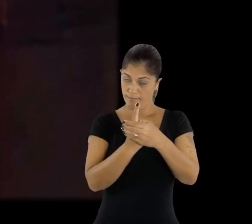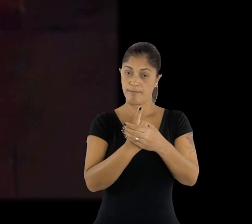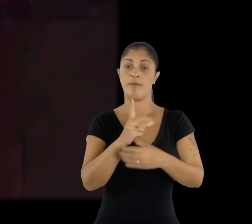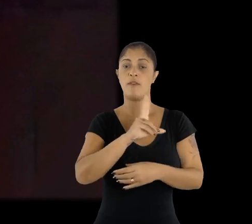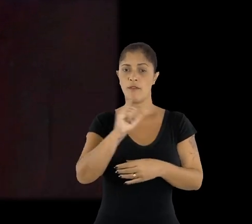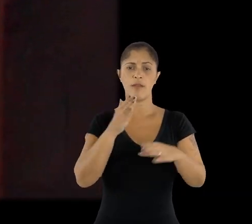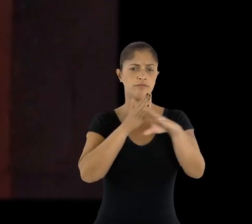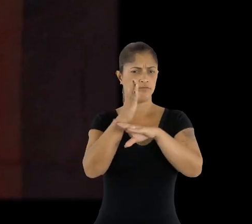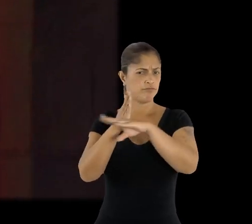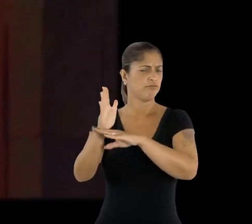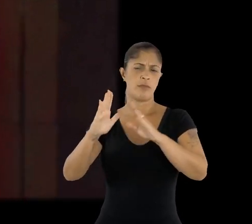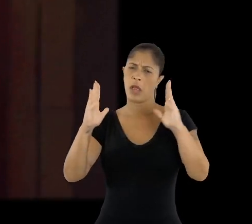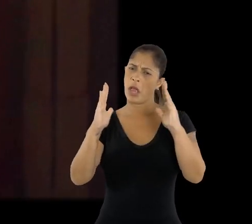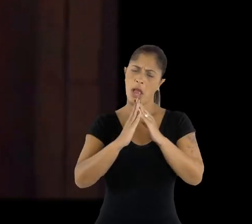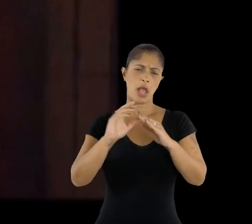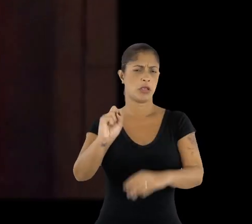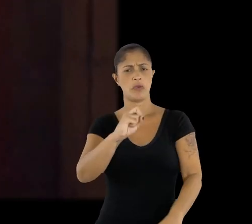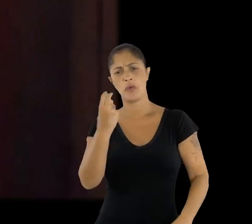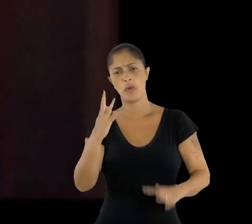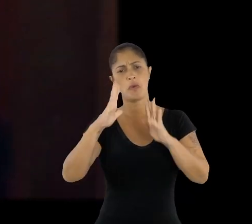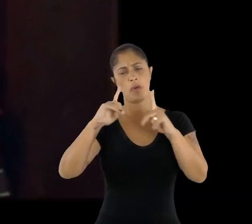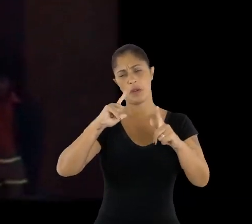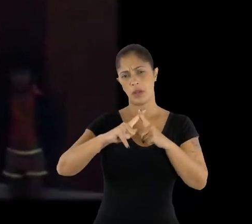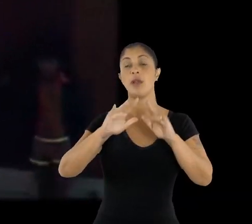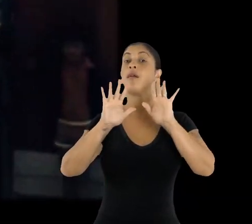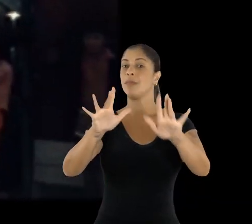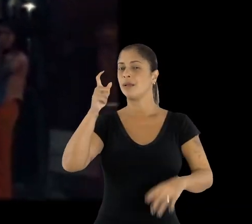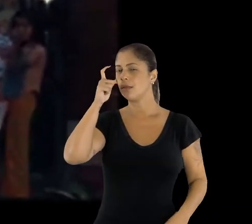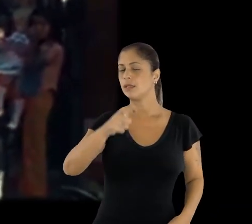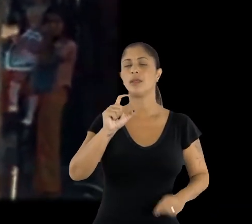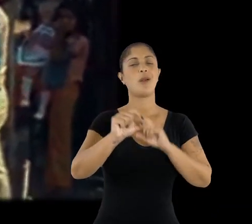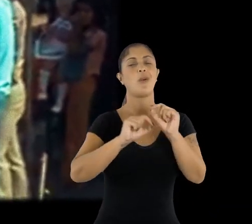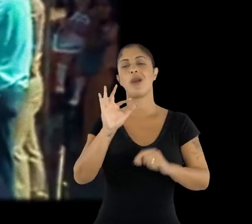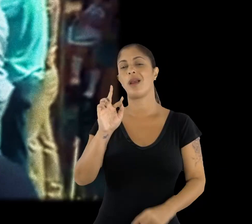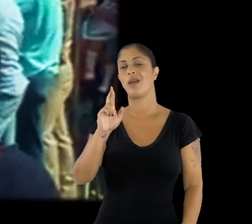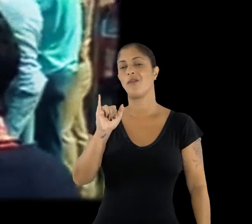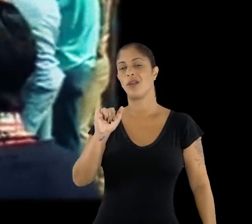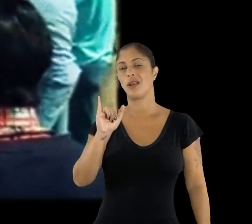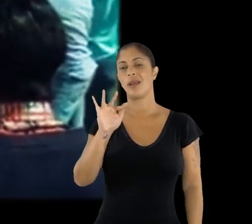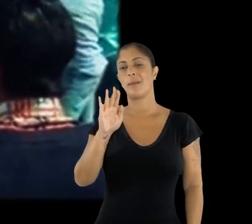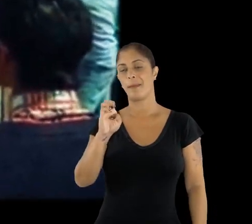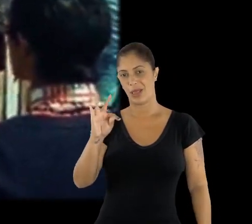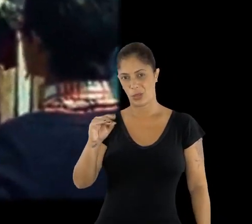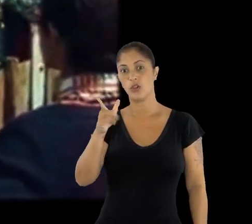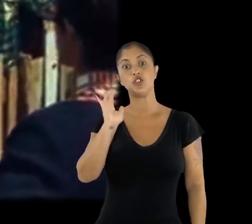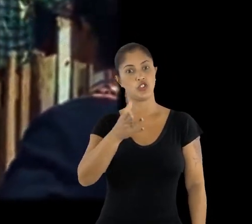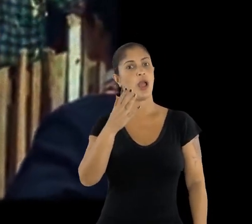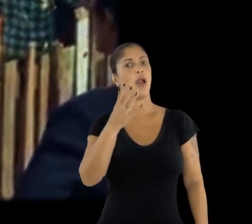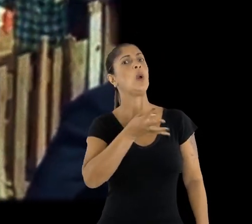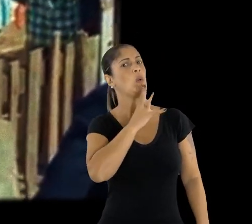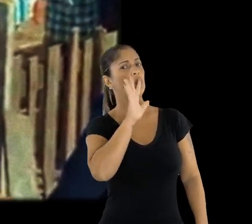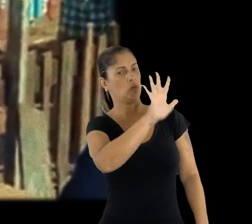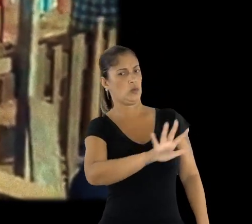reunir lá, ou na casa, ou no salão da igreja. E interessante que Frei Beto, enquanto